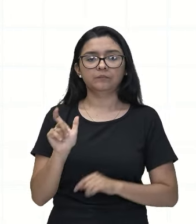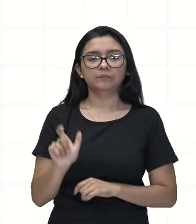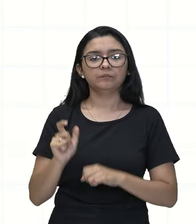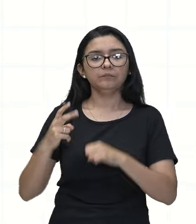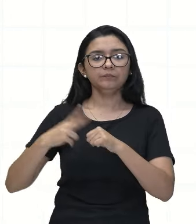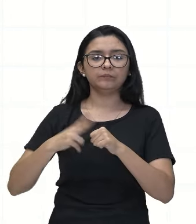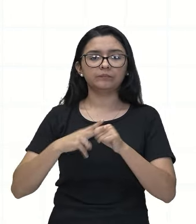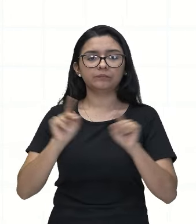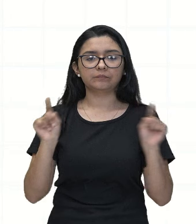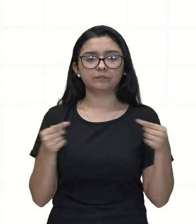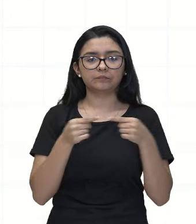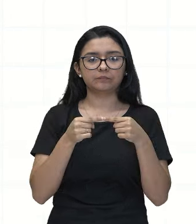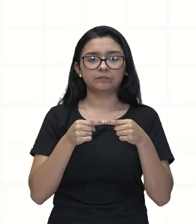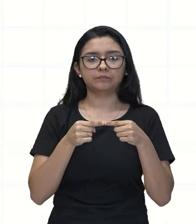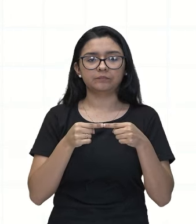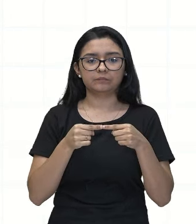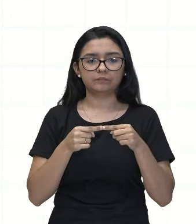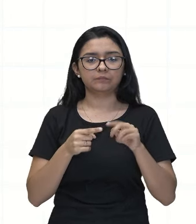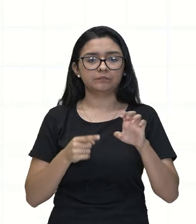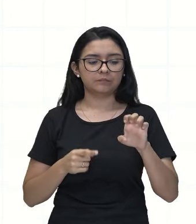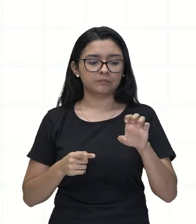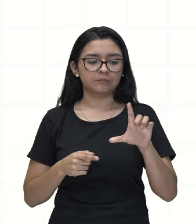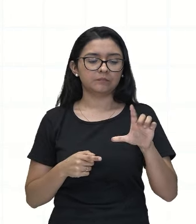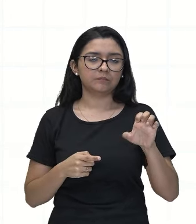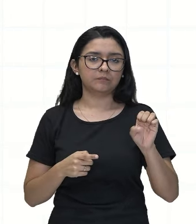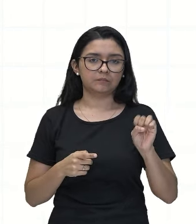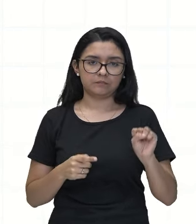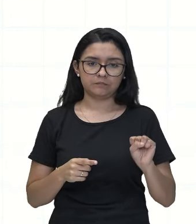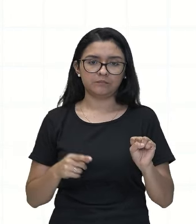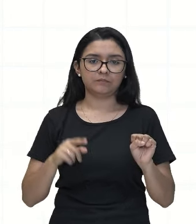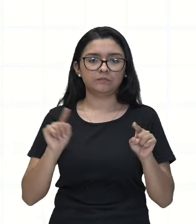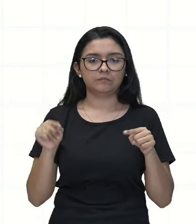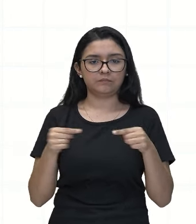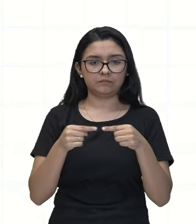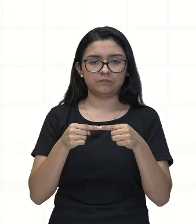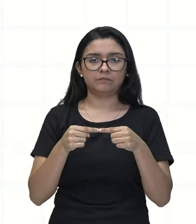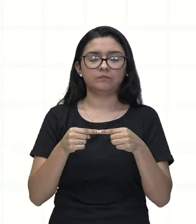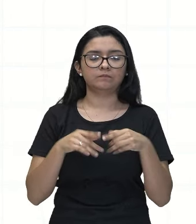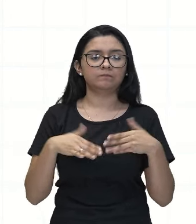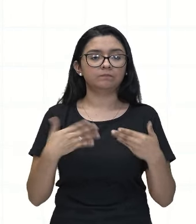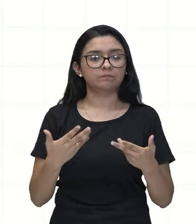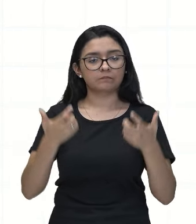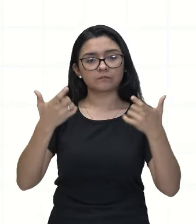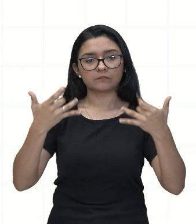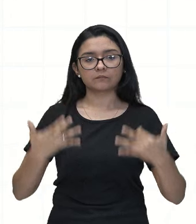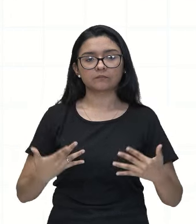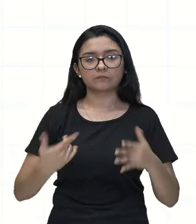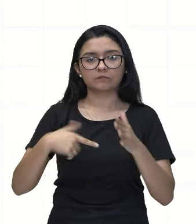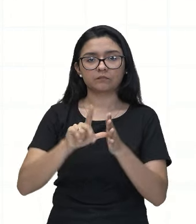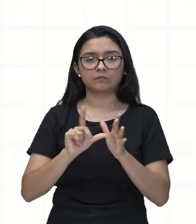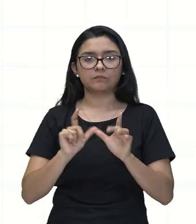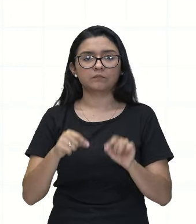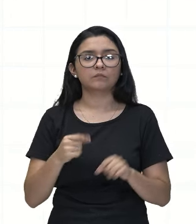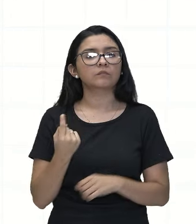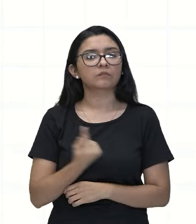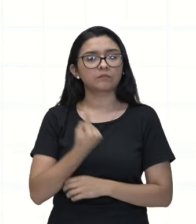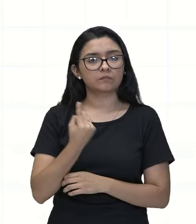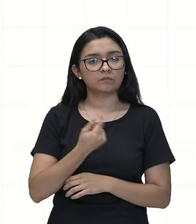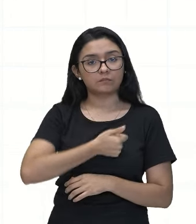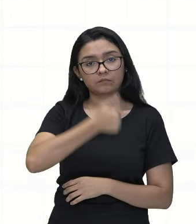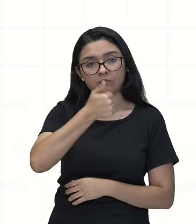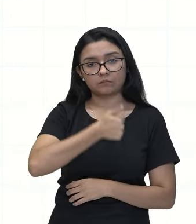com esse pronome que está no plural e aqui eu falei né tá no singular primeira